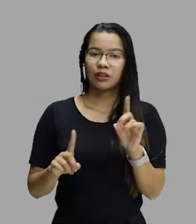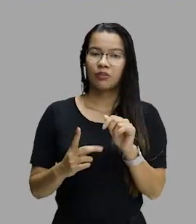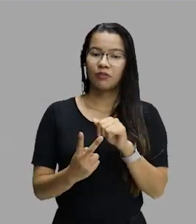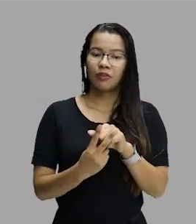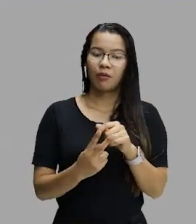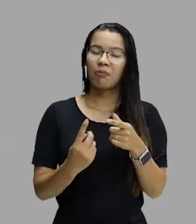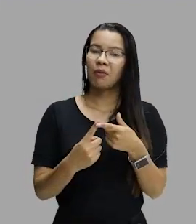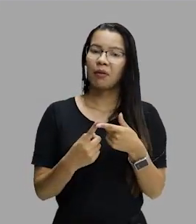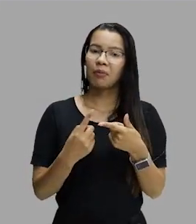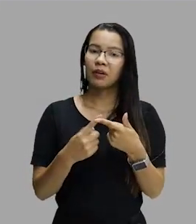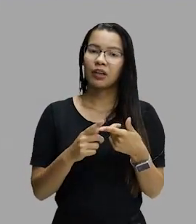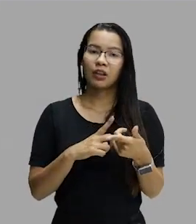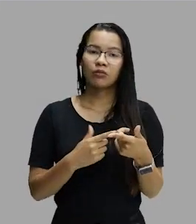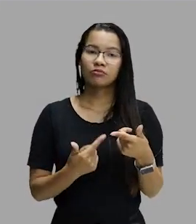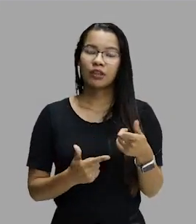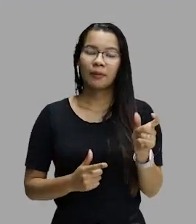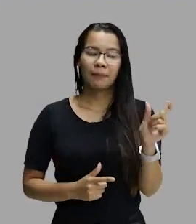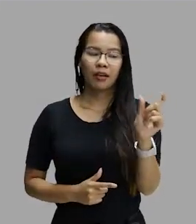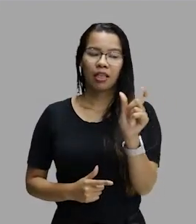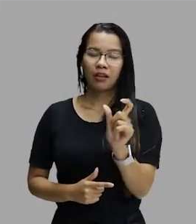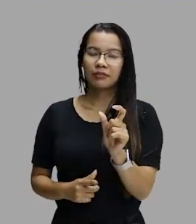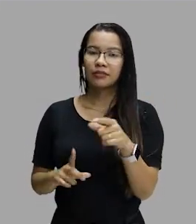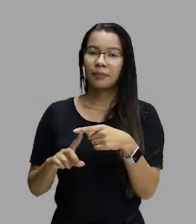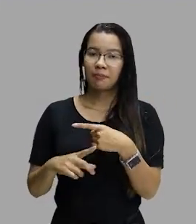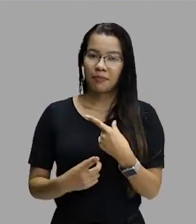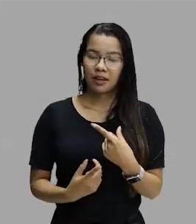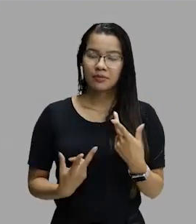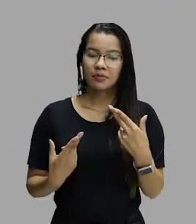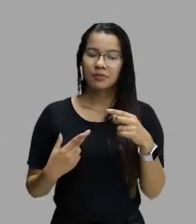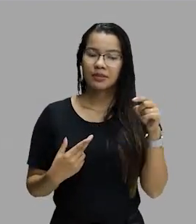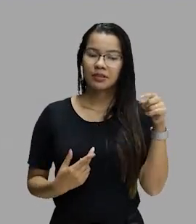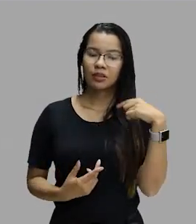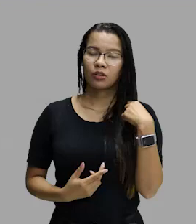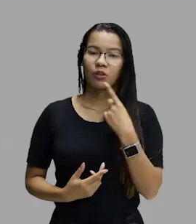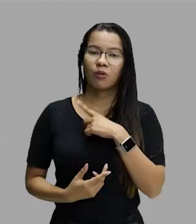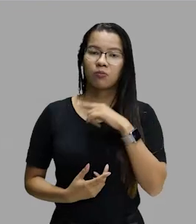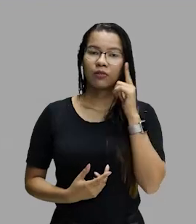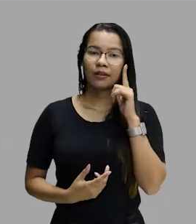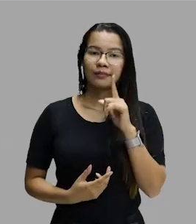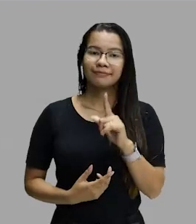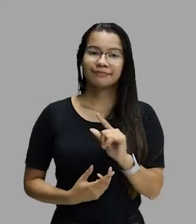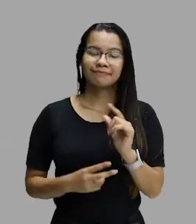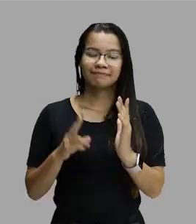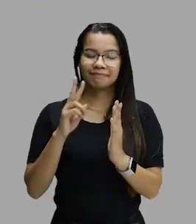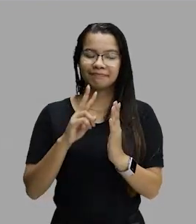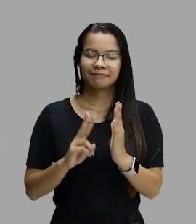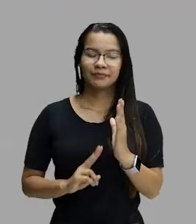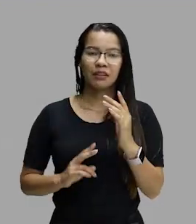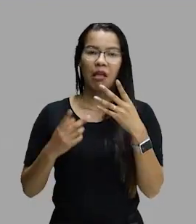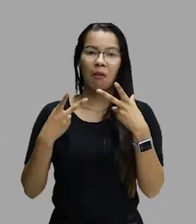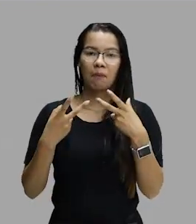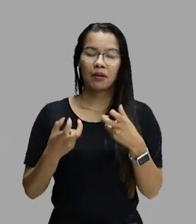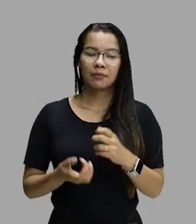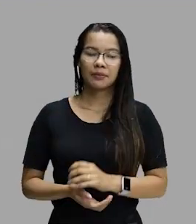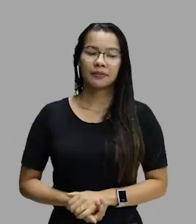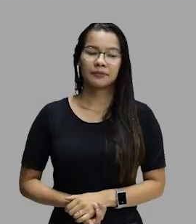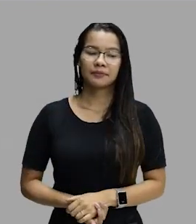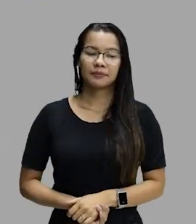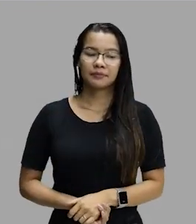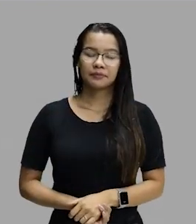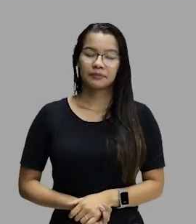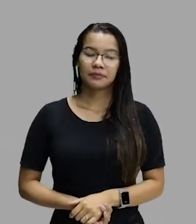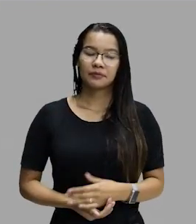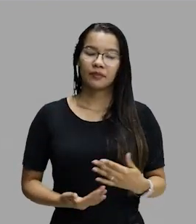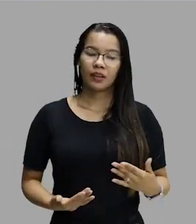quê? Porque não tem verbo, não tem palavra, mas ainda assim nós conseguimos fazer a leitura, certo? Avançando.